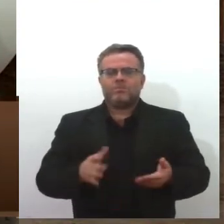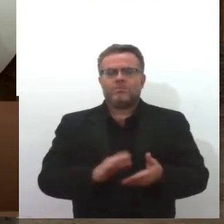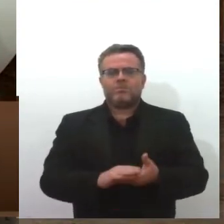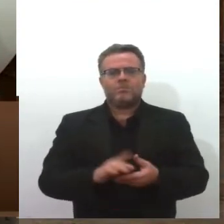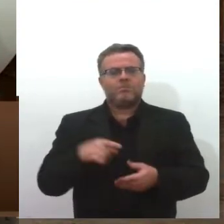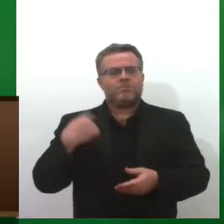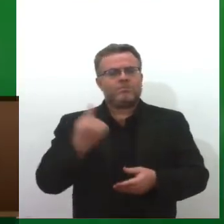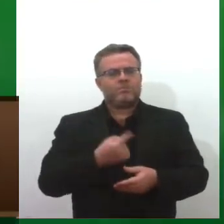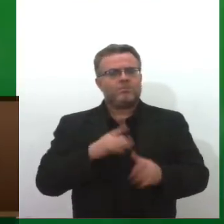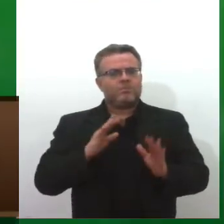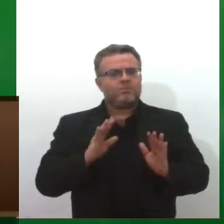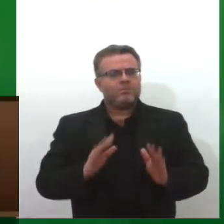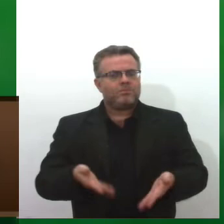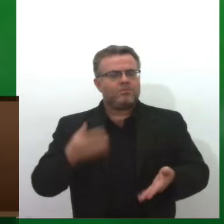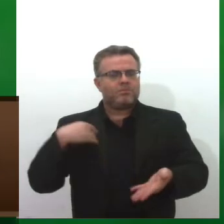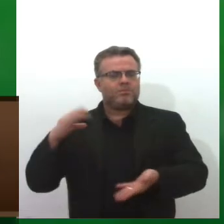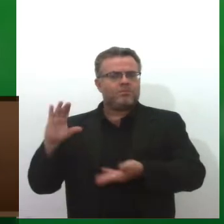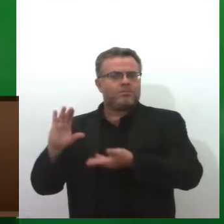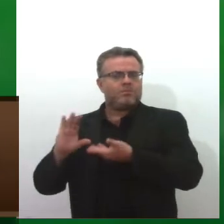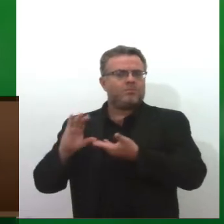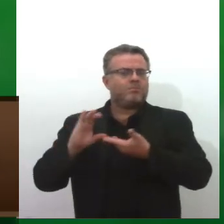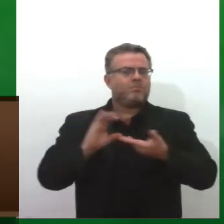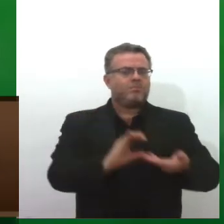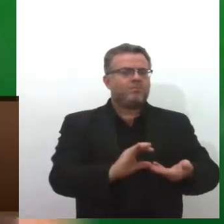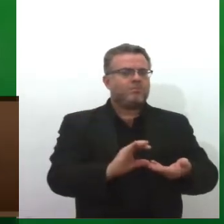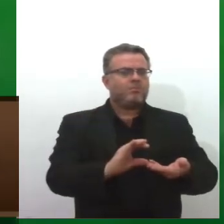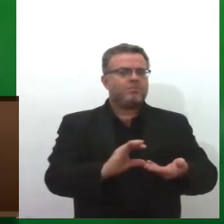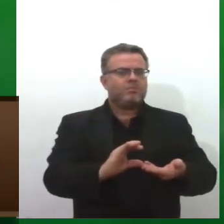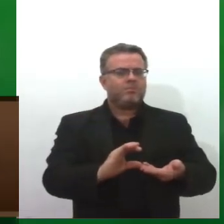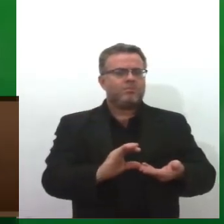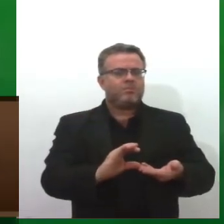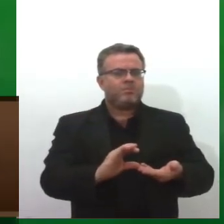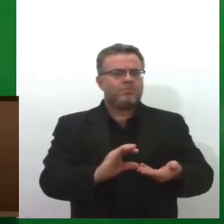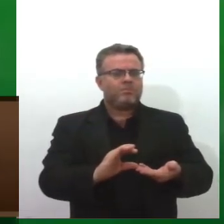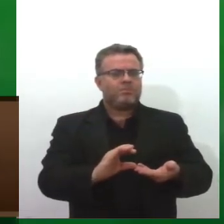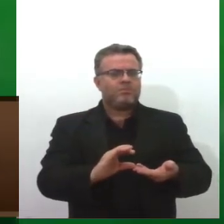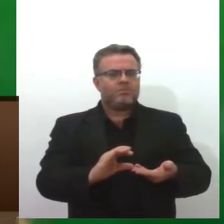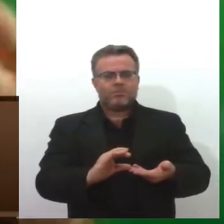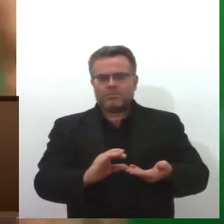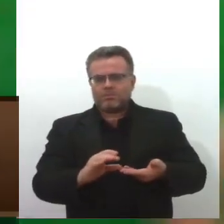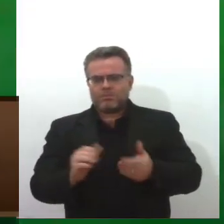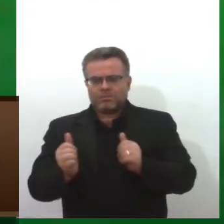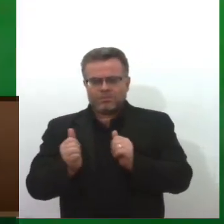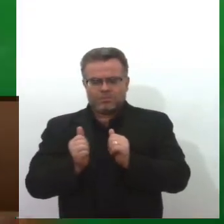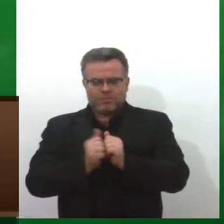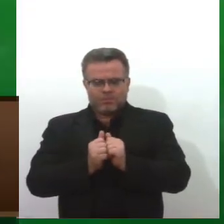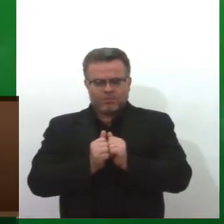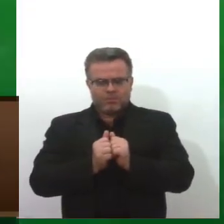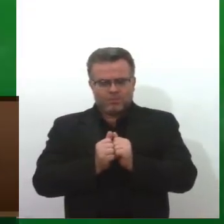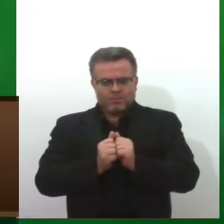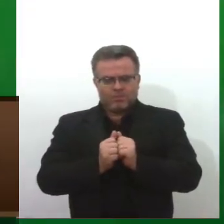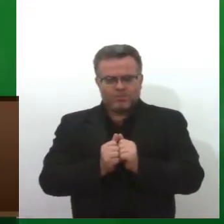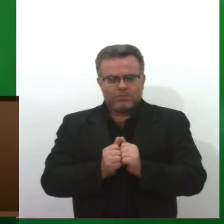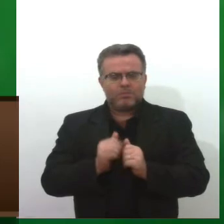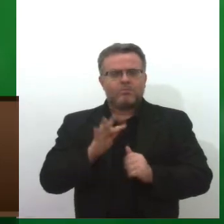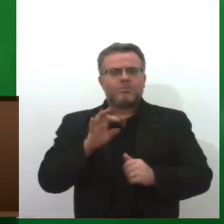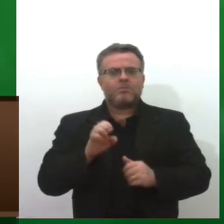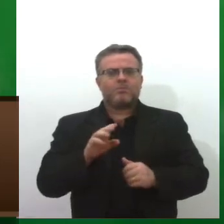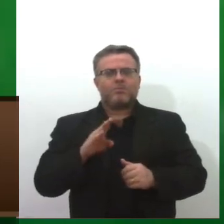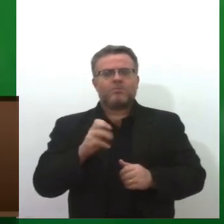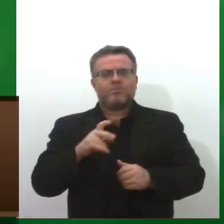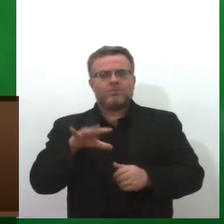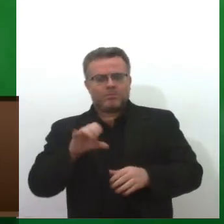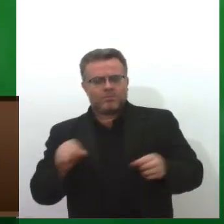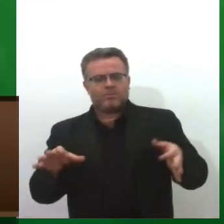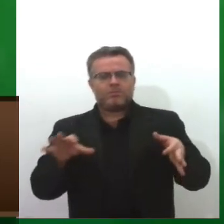nós tivemos um grande investimento aí em parceria uma realização da FEComércio com o SEBRAE e uma